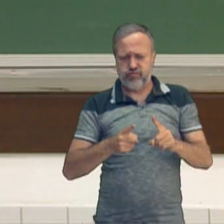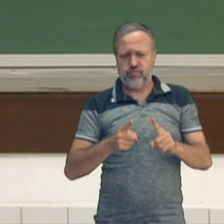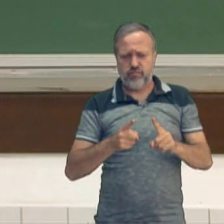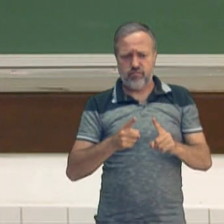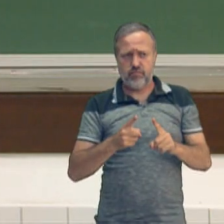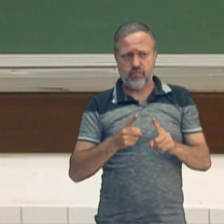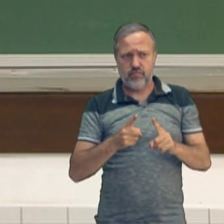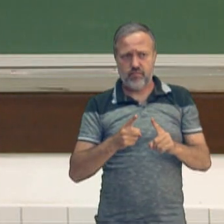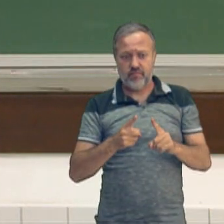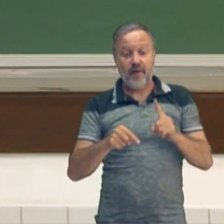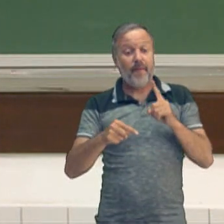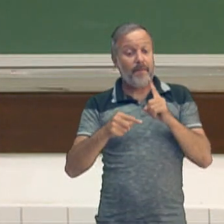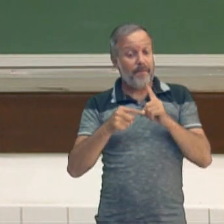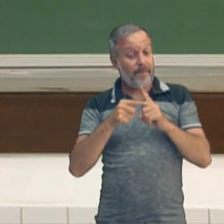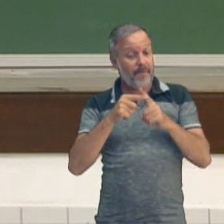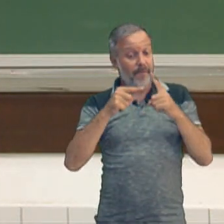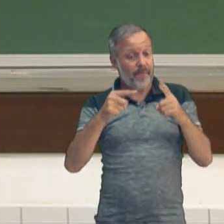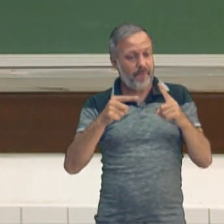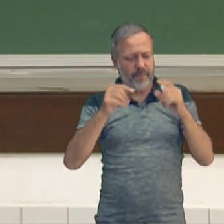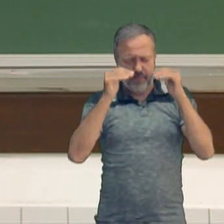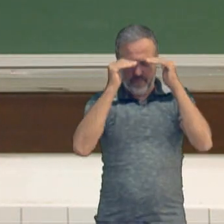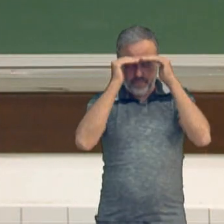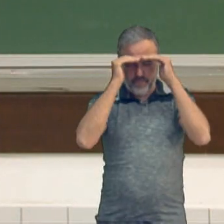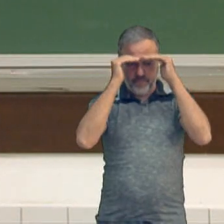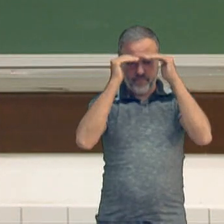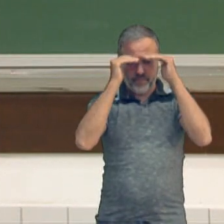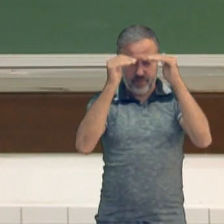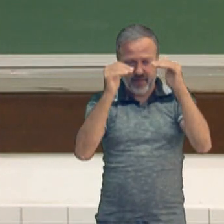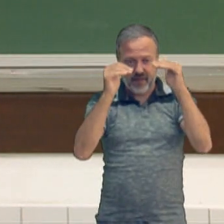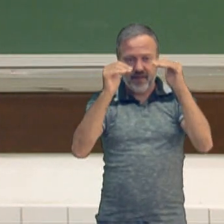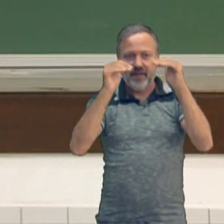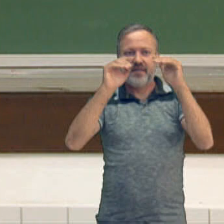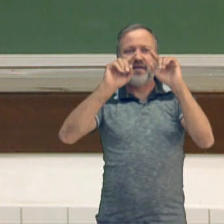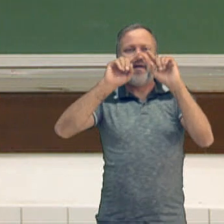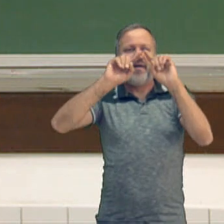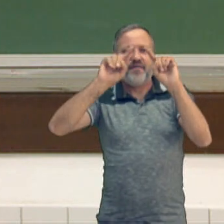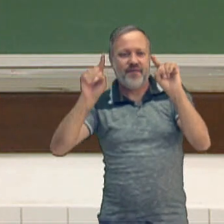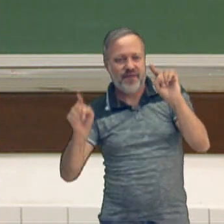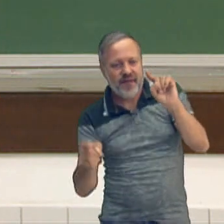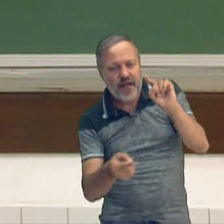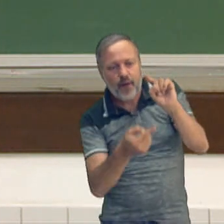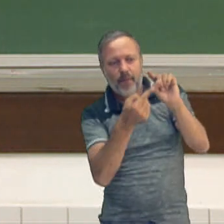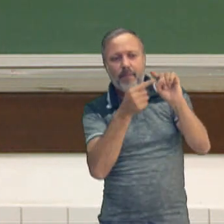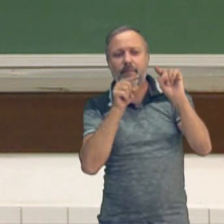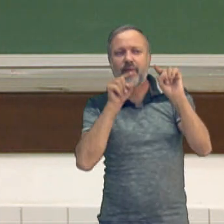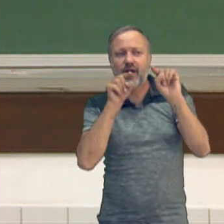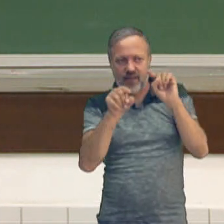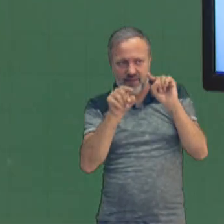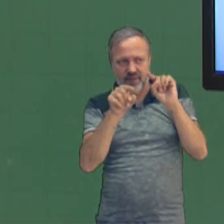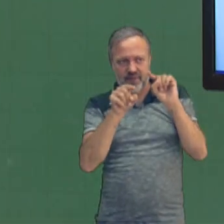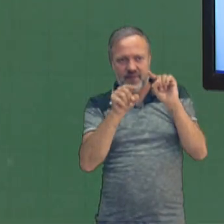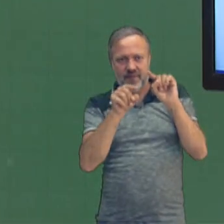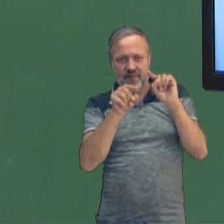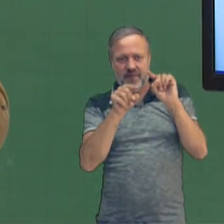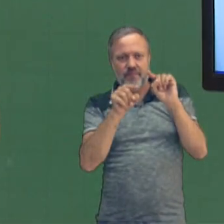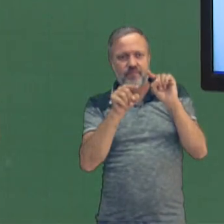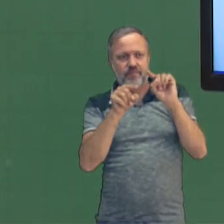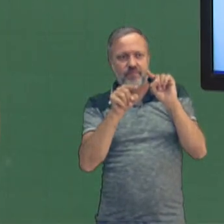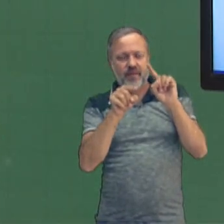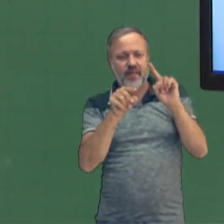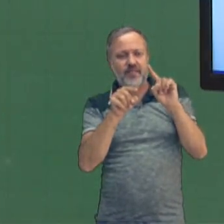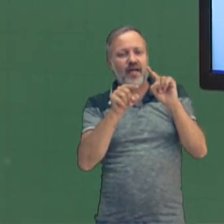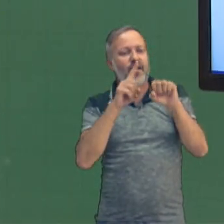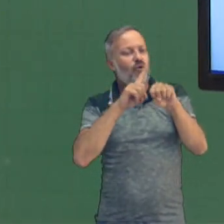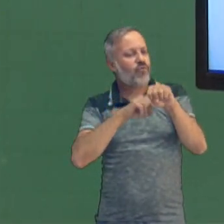sagrado, por conta da ligação com os rituais religiosos, o outro tempo, dentro desse calendário egípcio, era um tempo